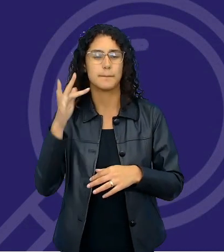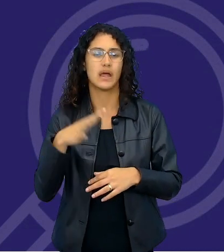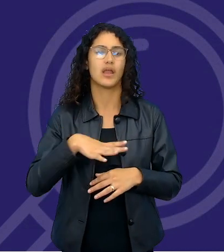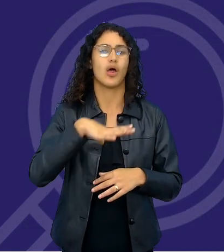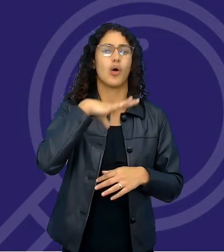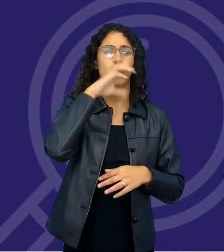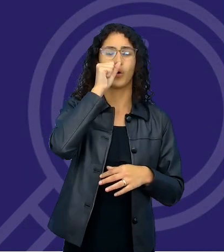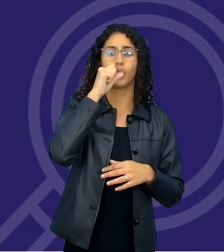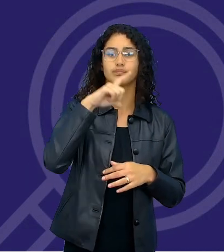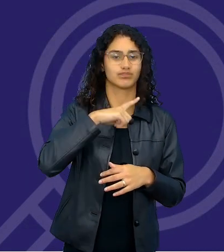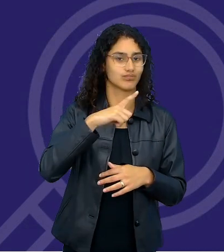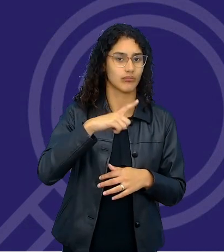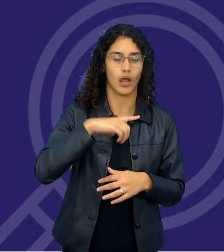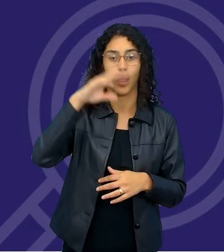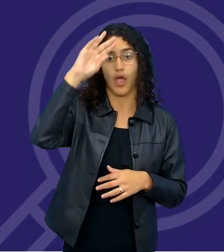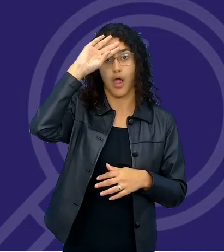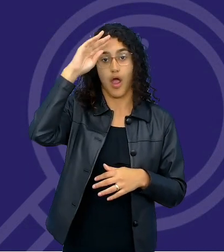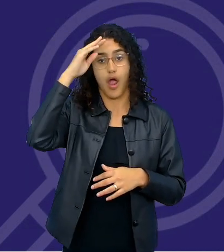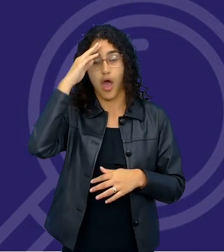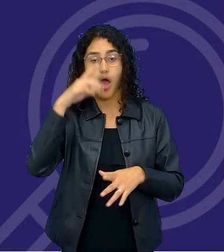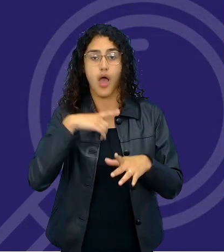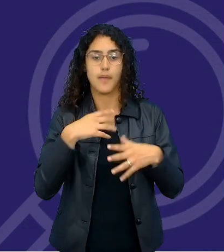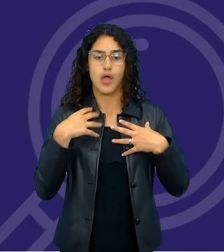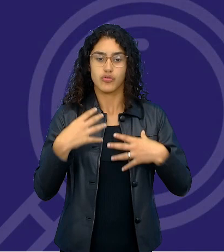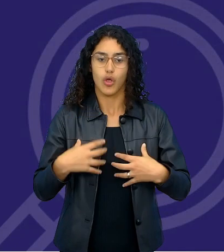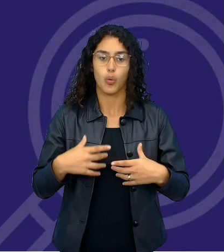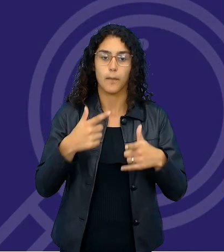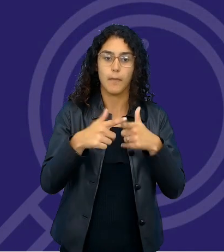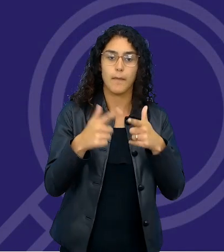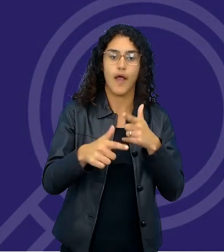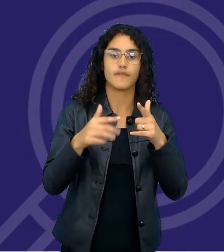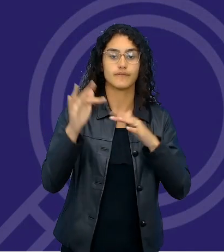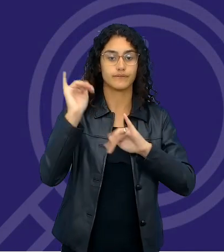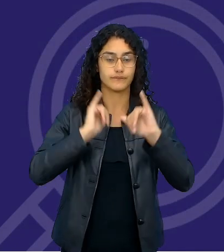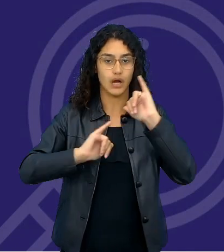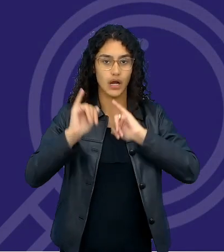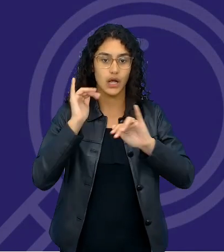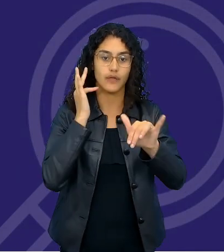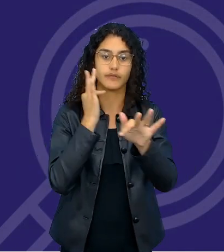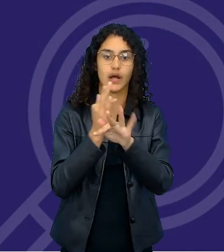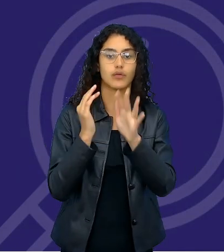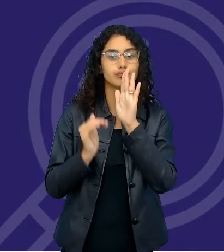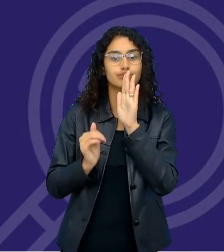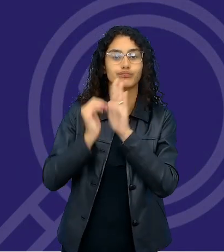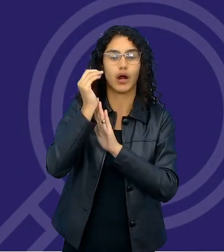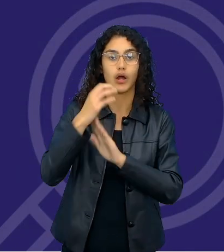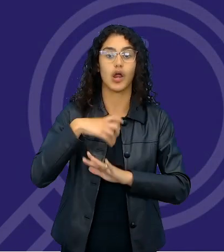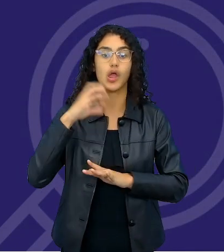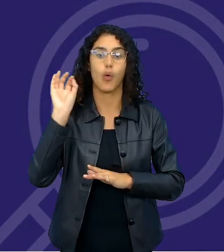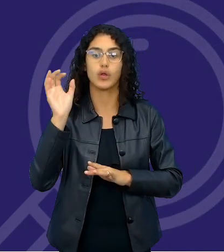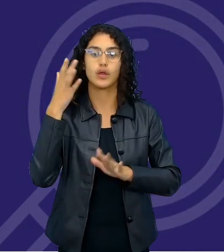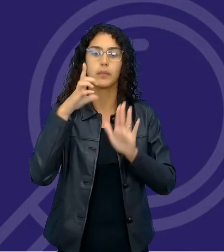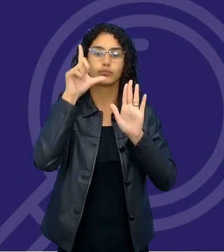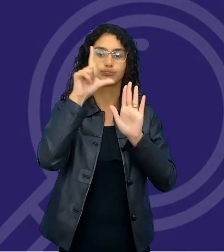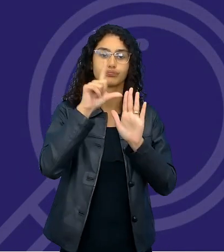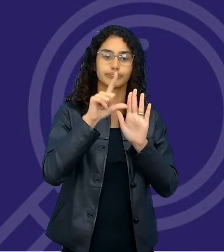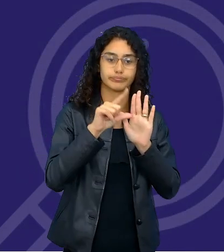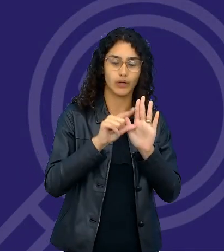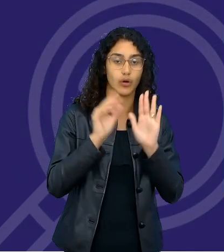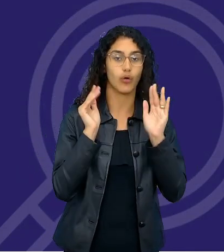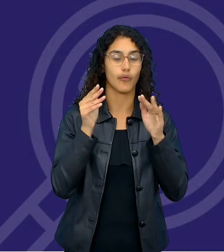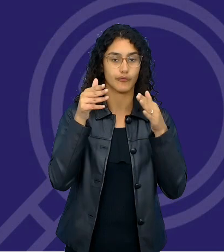de ar, ao praticar atividades físicas em altitudes elevadas. Nessas condições, ocorrerá uma diminuição